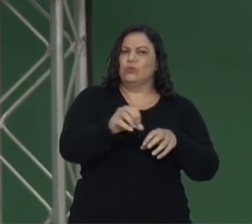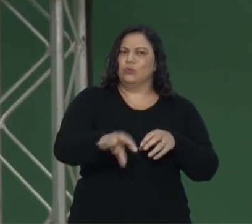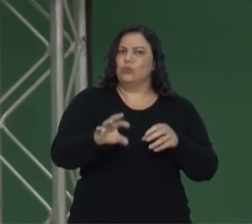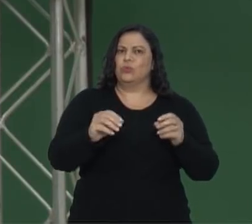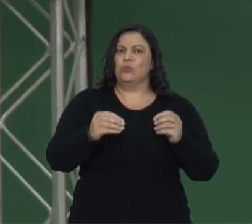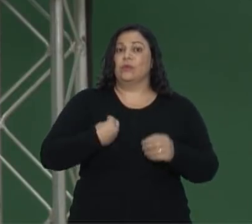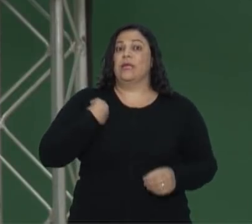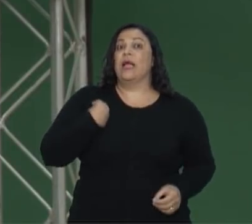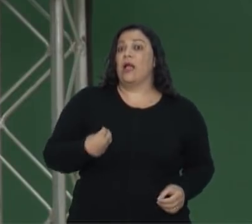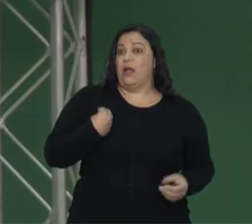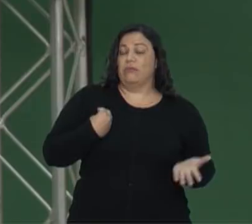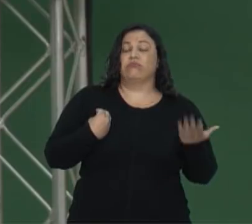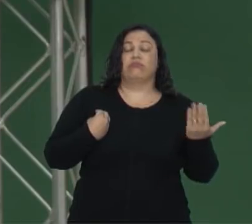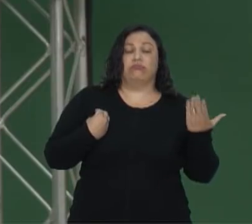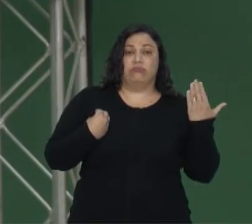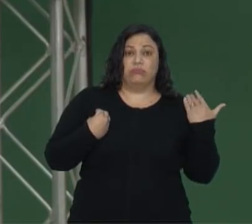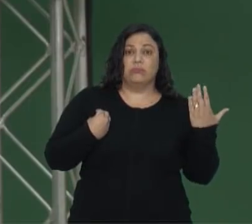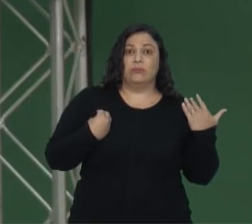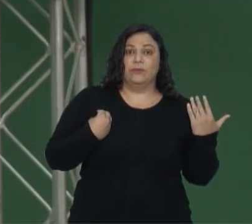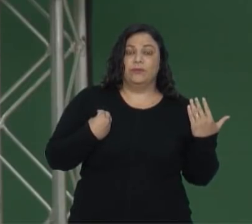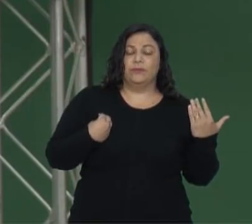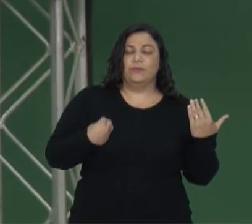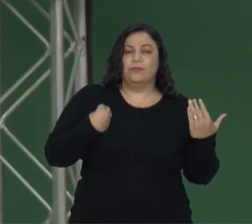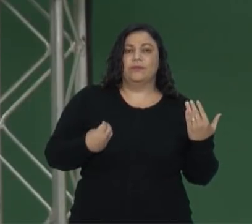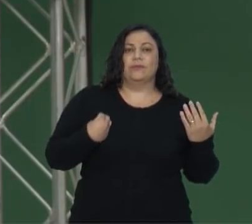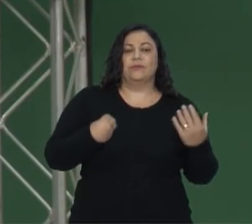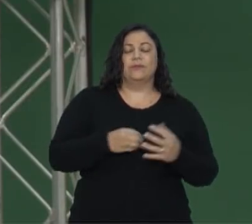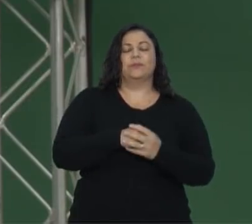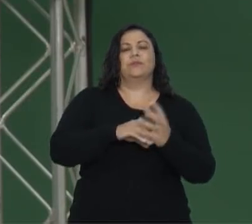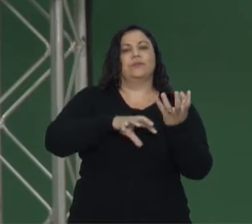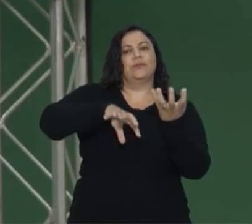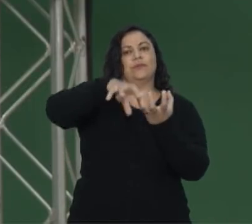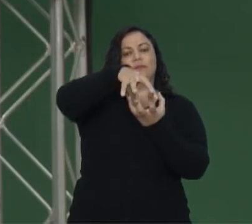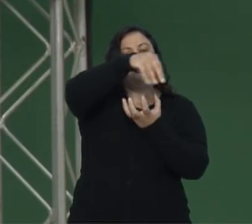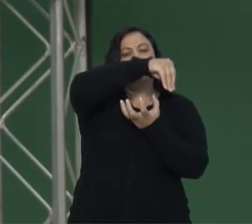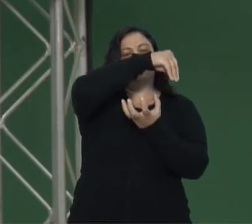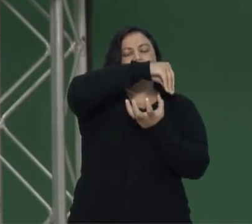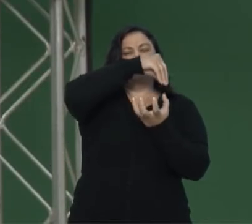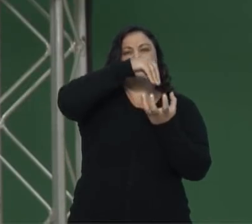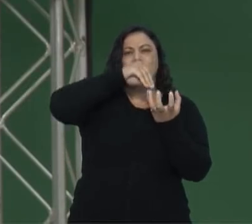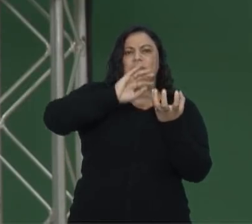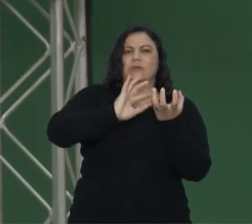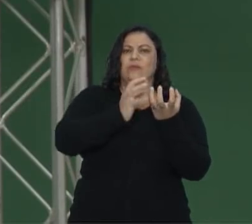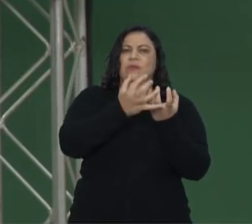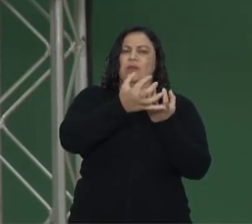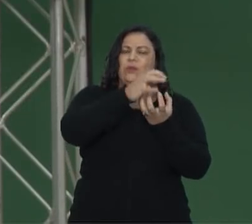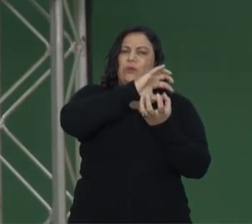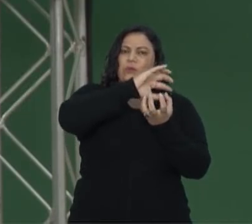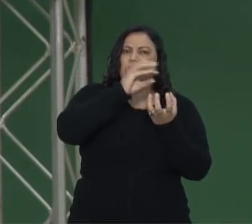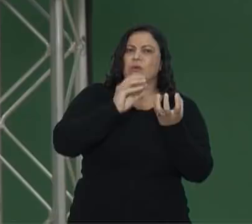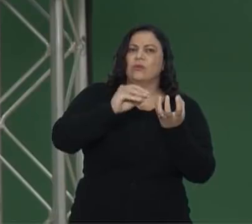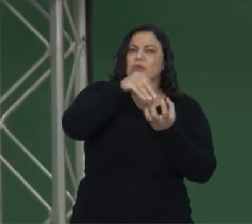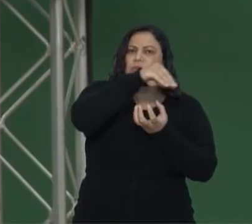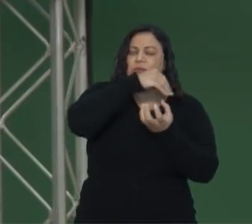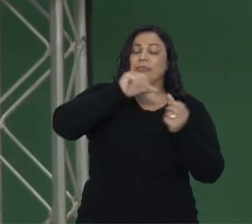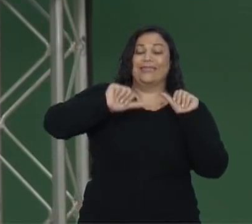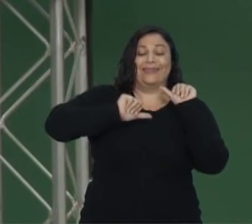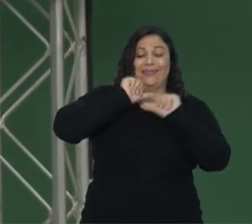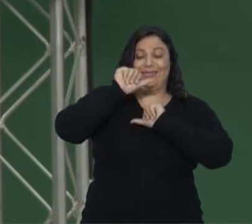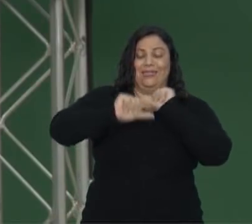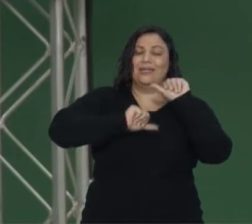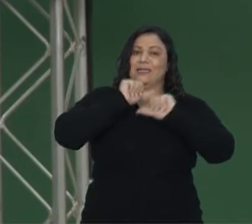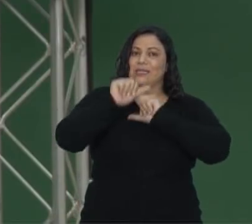foi vivo. Quando os fungos e as bactérias decompõem, ou seja,